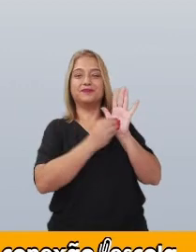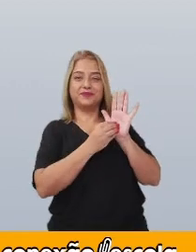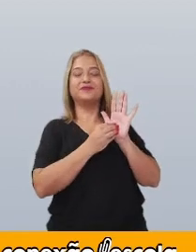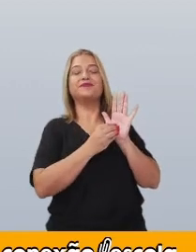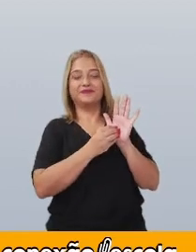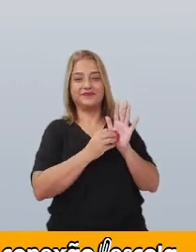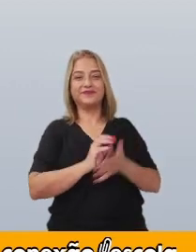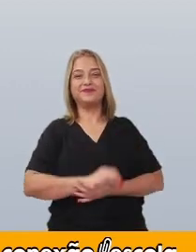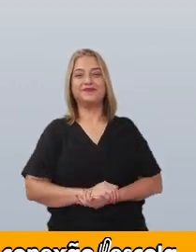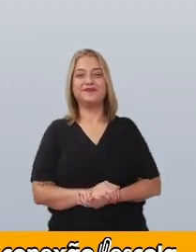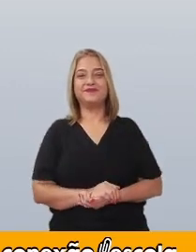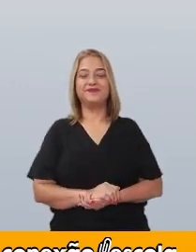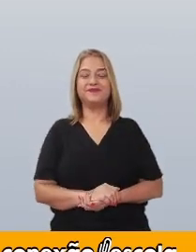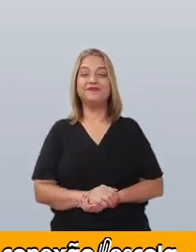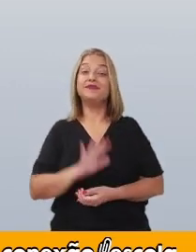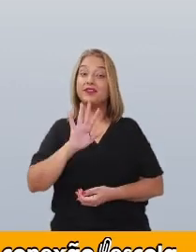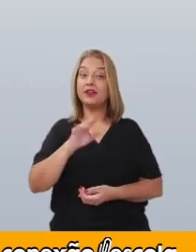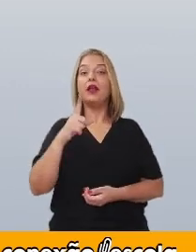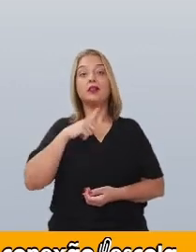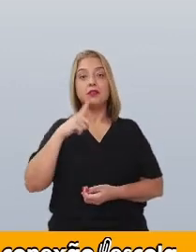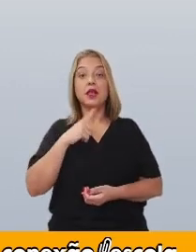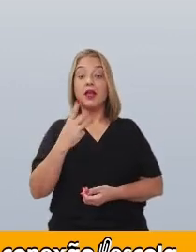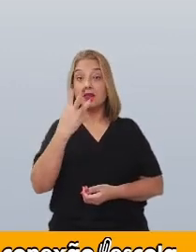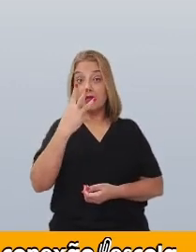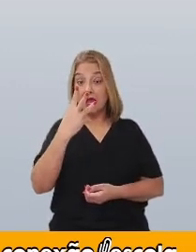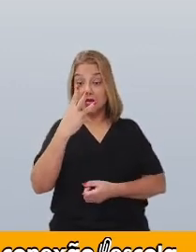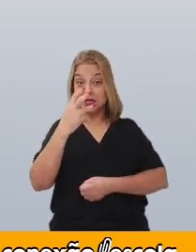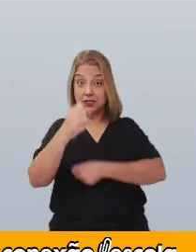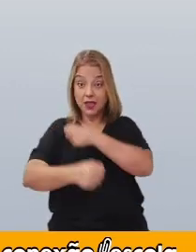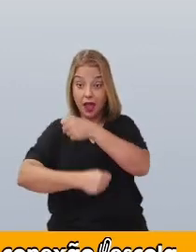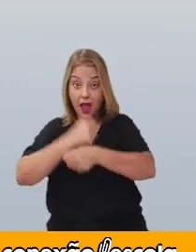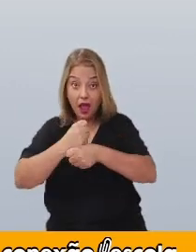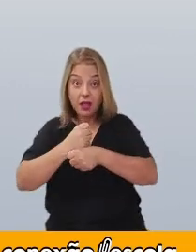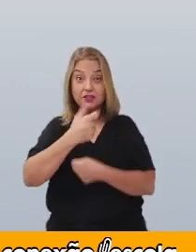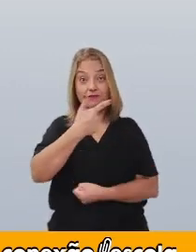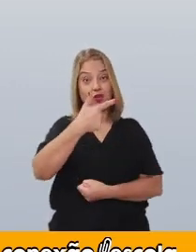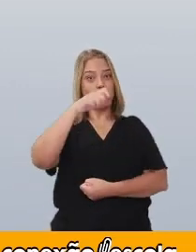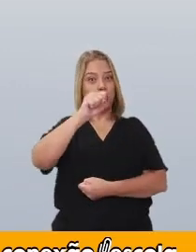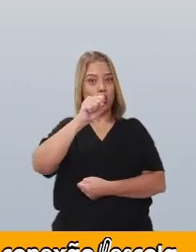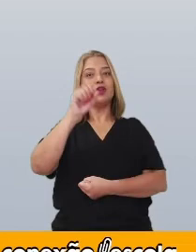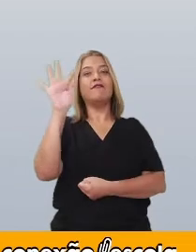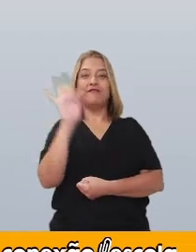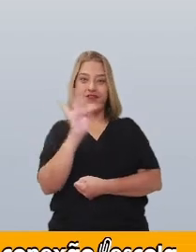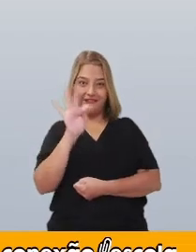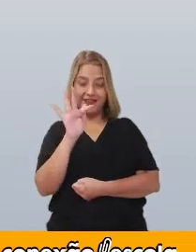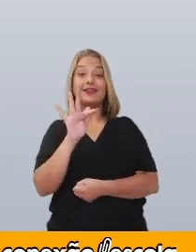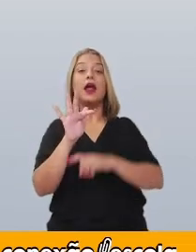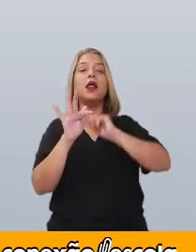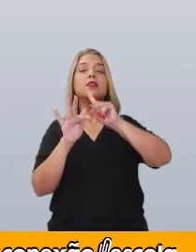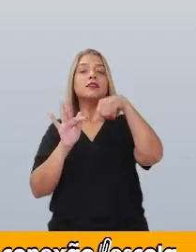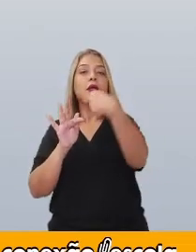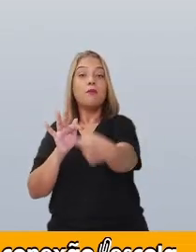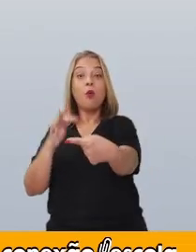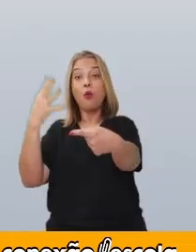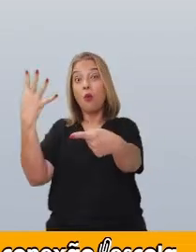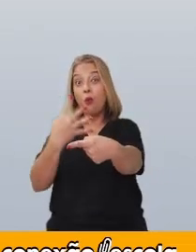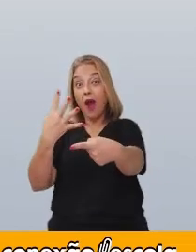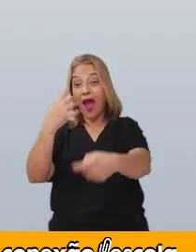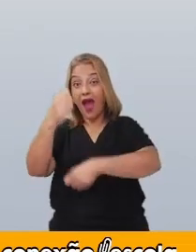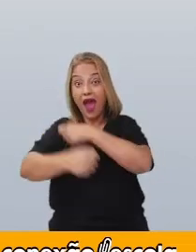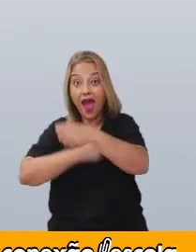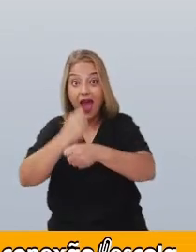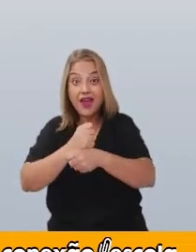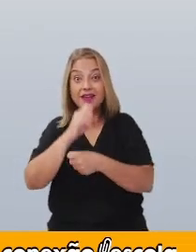no calendário. Ou seja, a gente tem 3 anos com 28 dias no mês de fevereiro. E aí, no ano